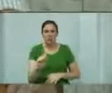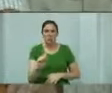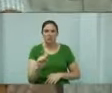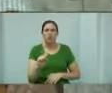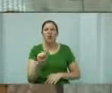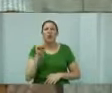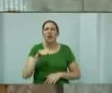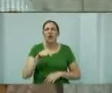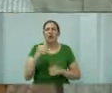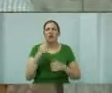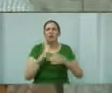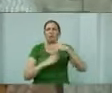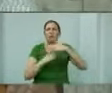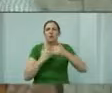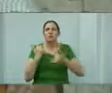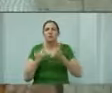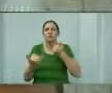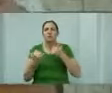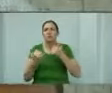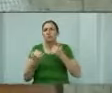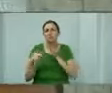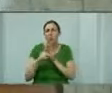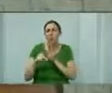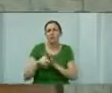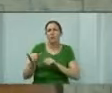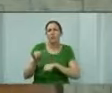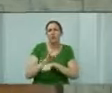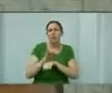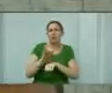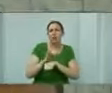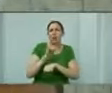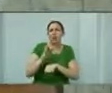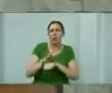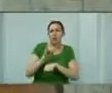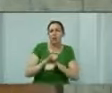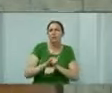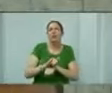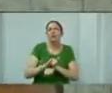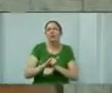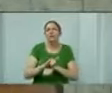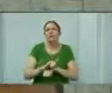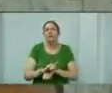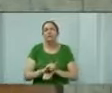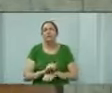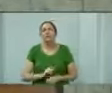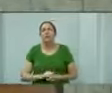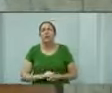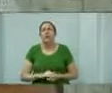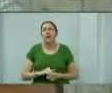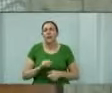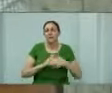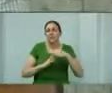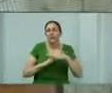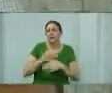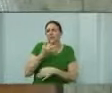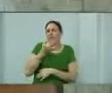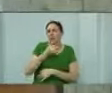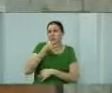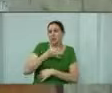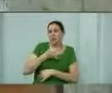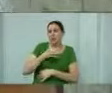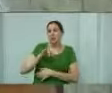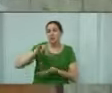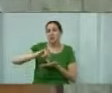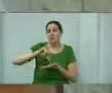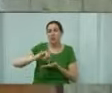Alumínios, é uma empresa de Caxias do Sul, que está botando uma subsidiária aqui, da área de alumínios. Daí eu perguntei